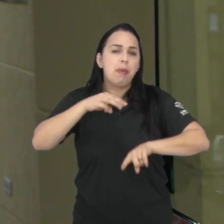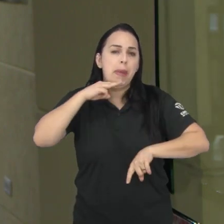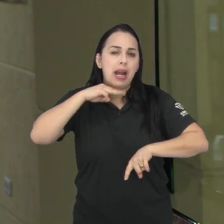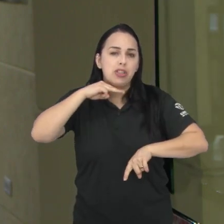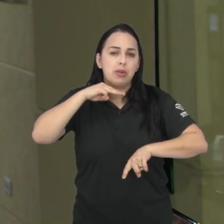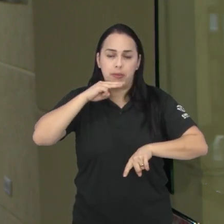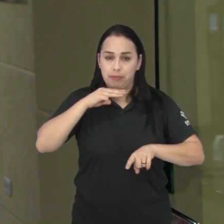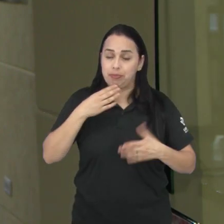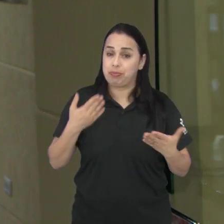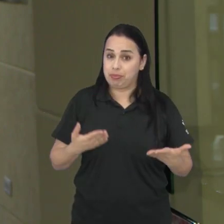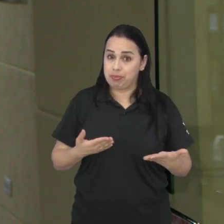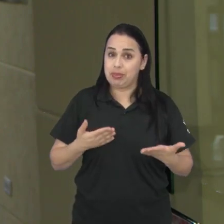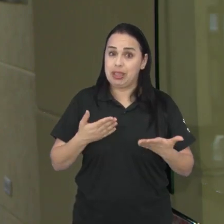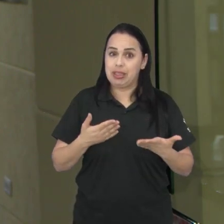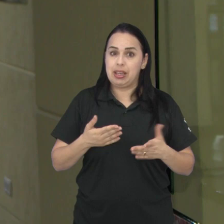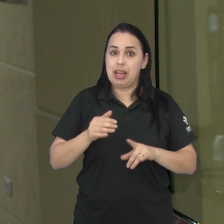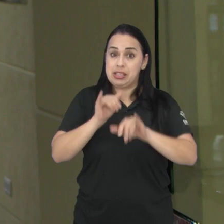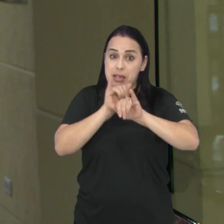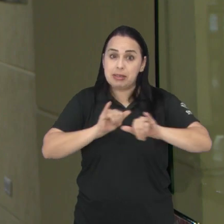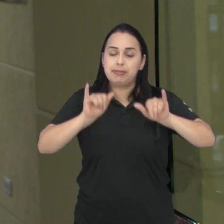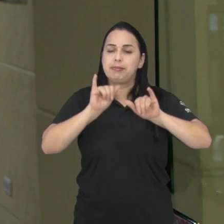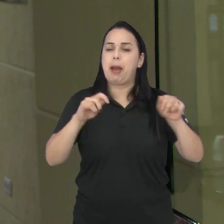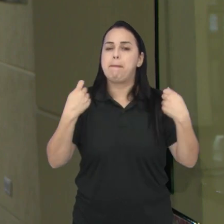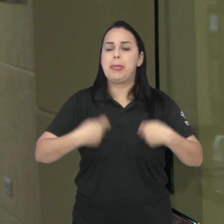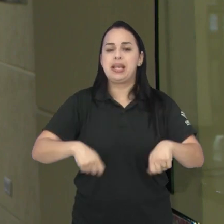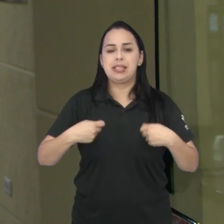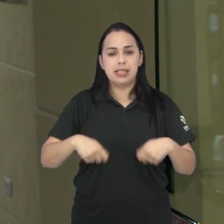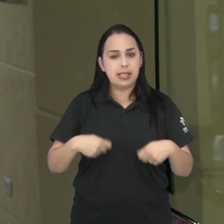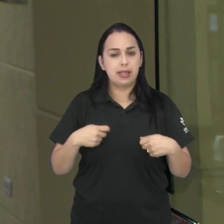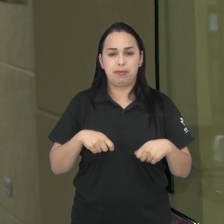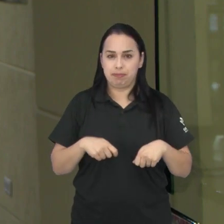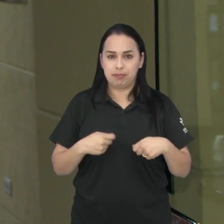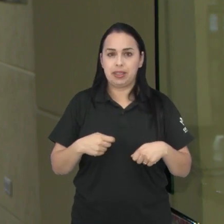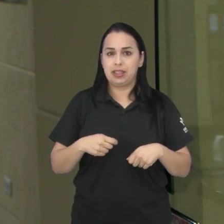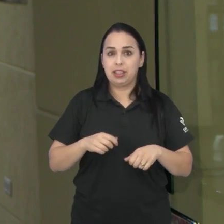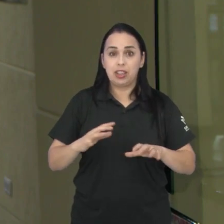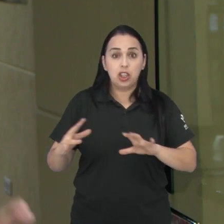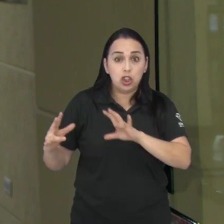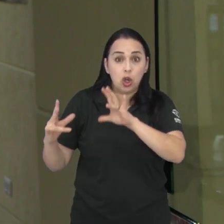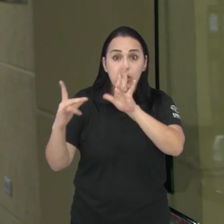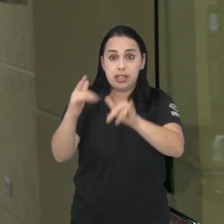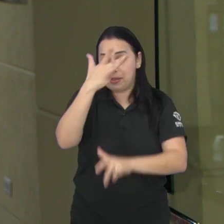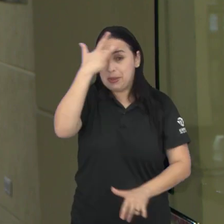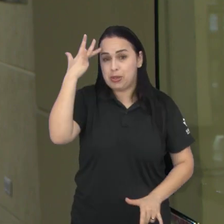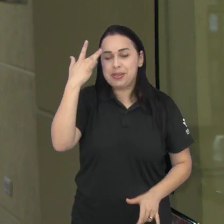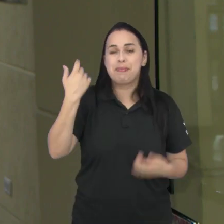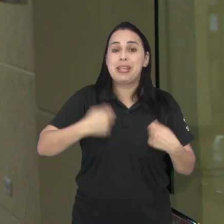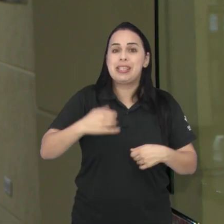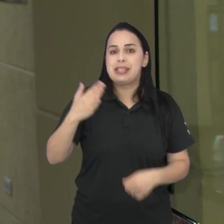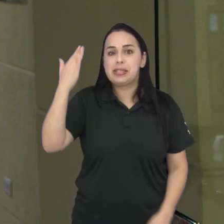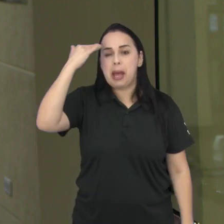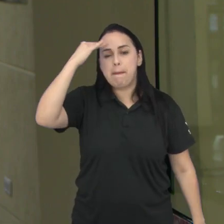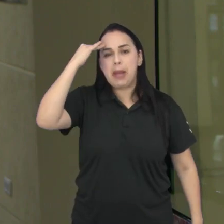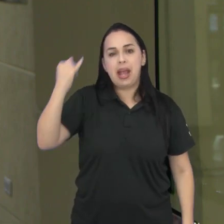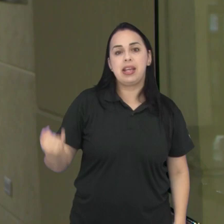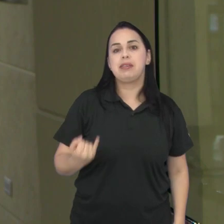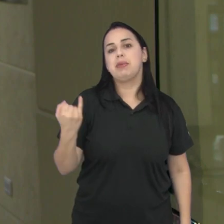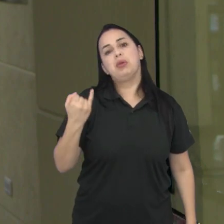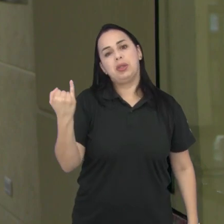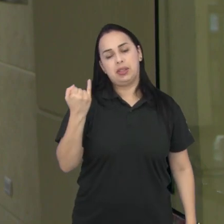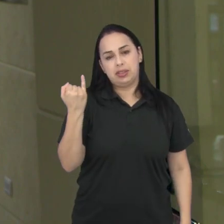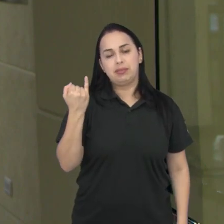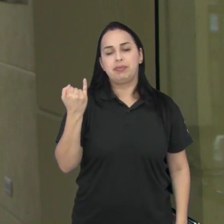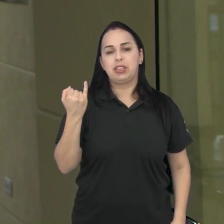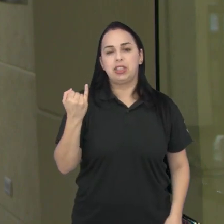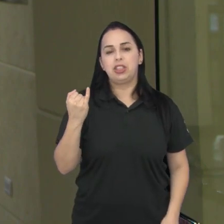no mês de março acho que essa campanha precisa ter um conhecimento amplo da sociedade né e a gente